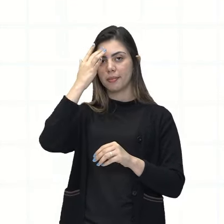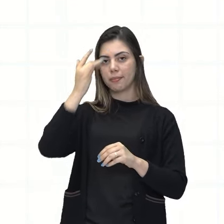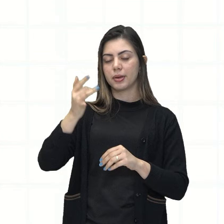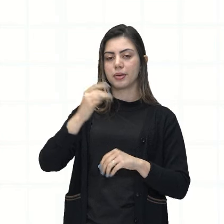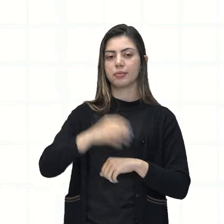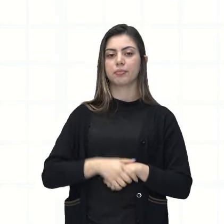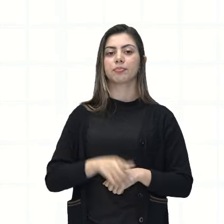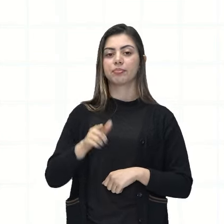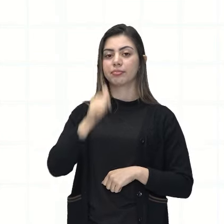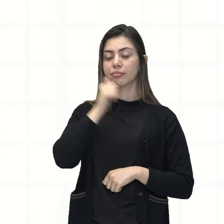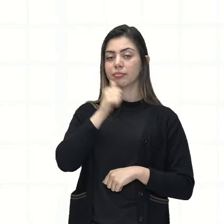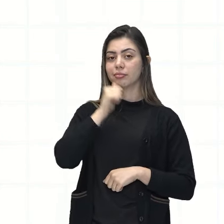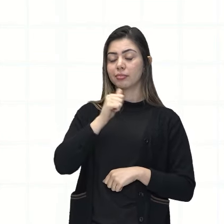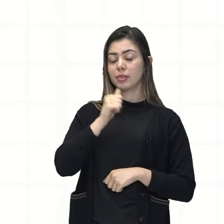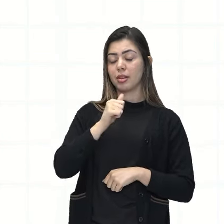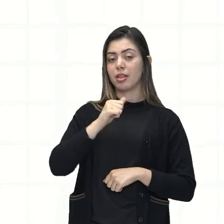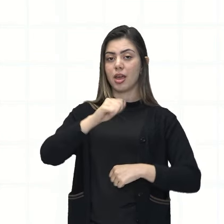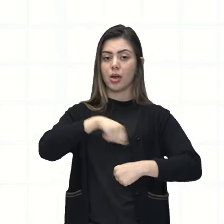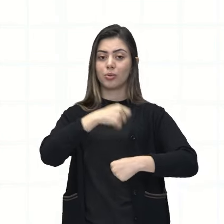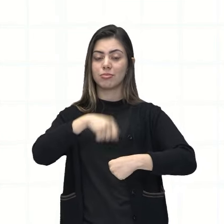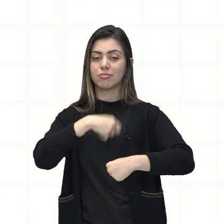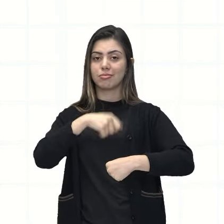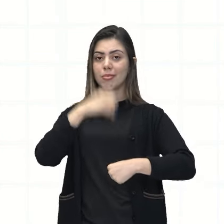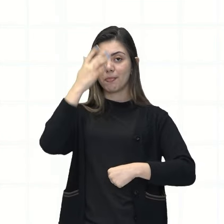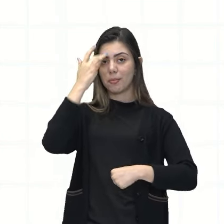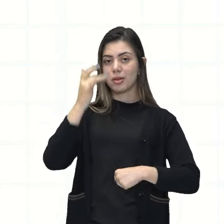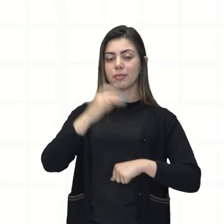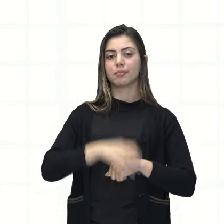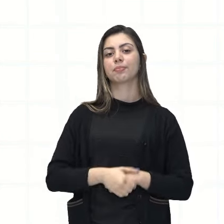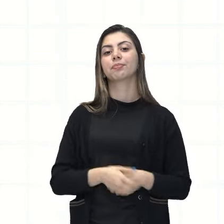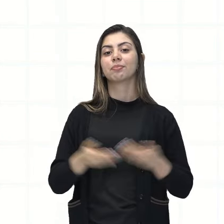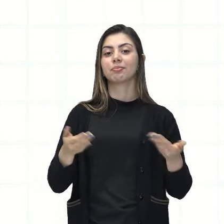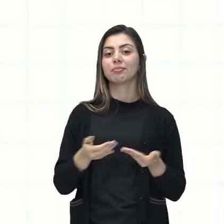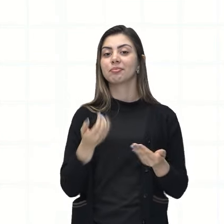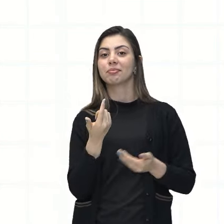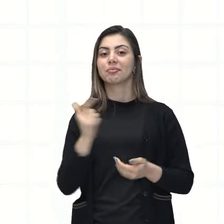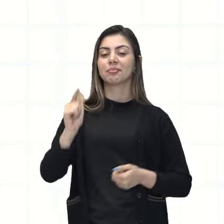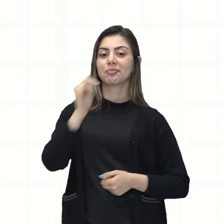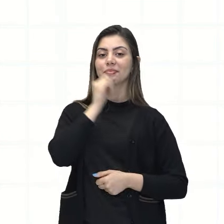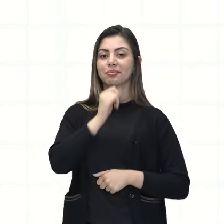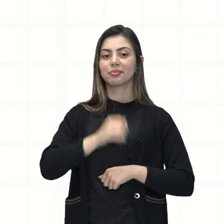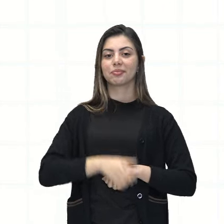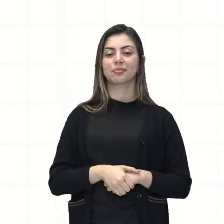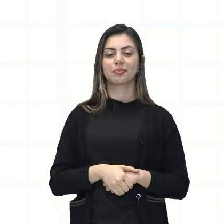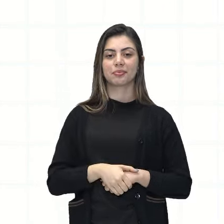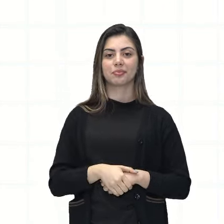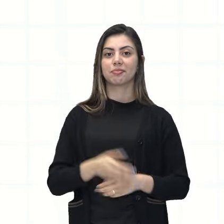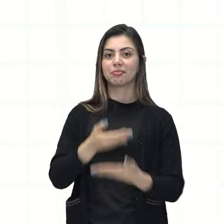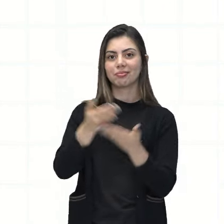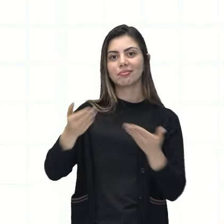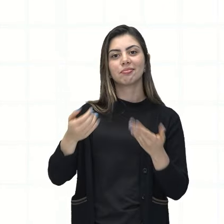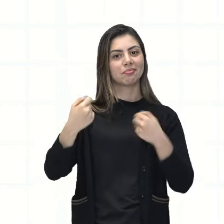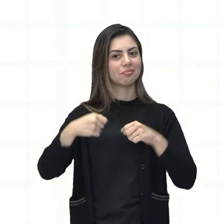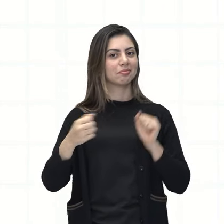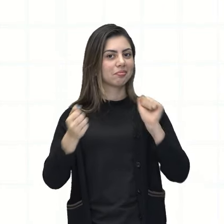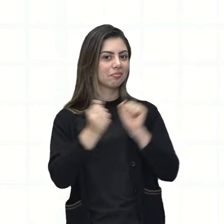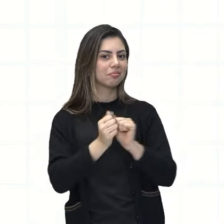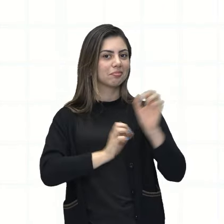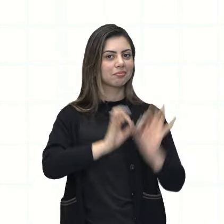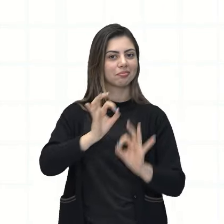cozinhar amanhã. She's going to cook tomorrow. Vamos ver mais um junto comigo? Quero ver vocês fazendo aí também. Vamos